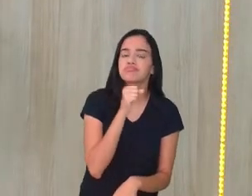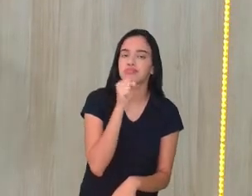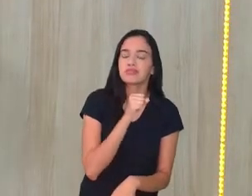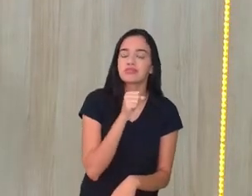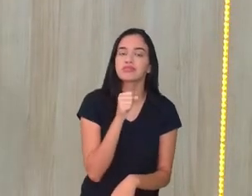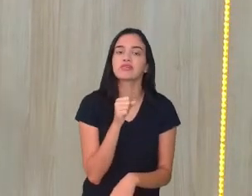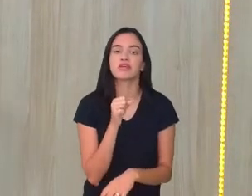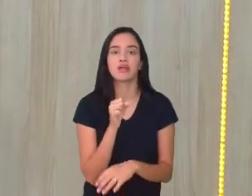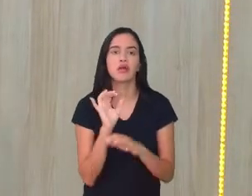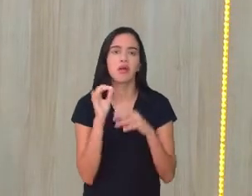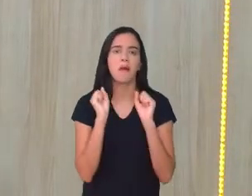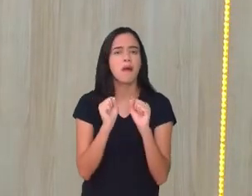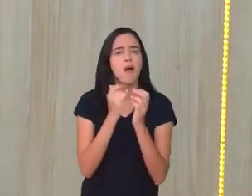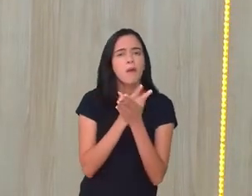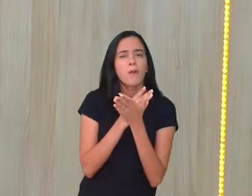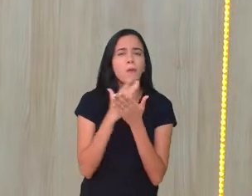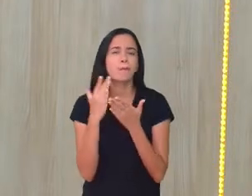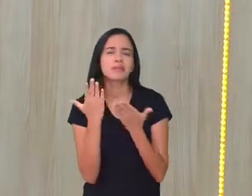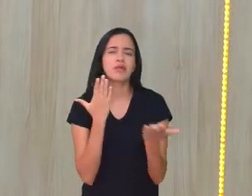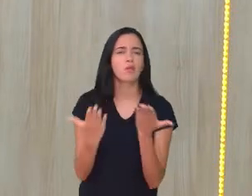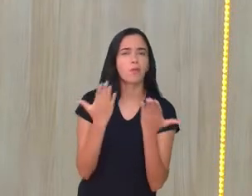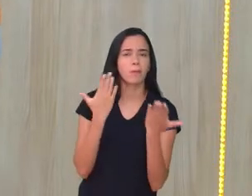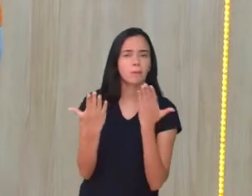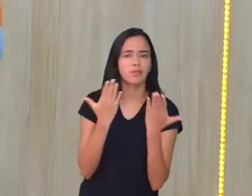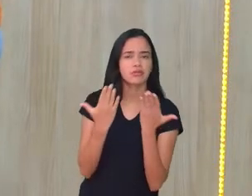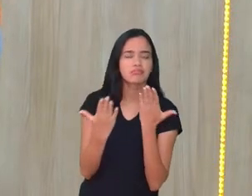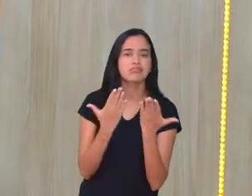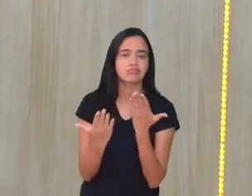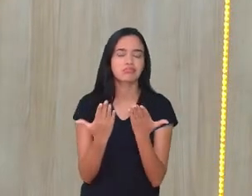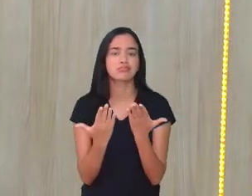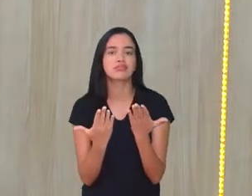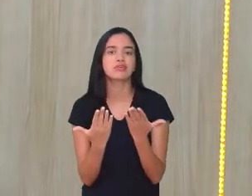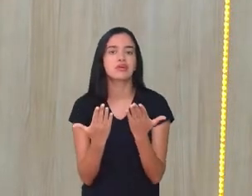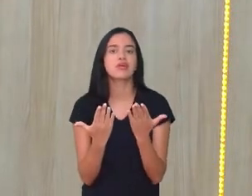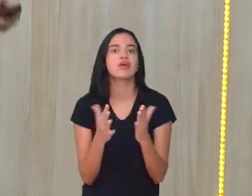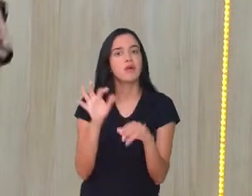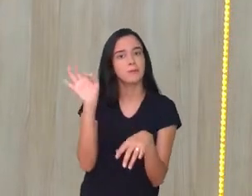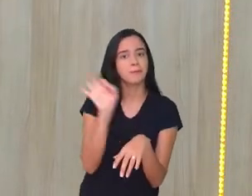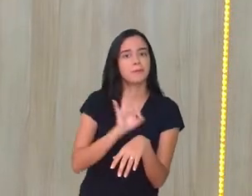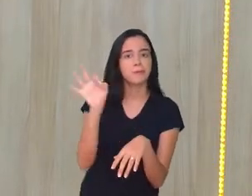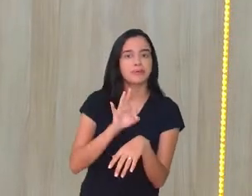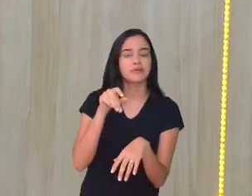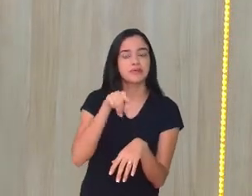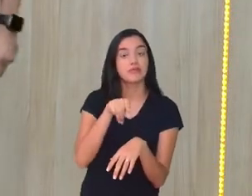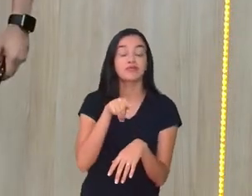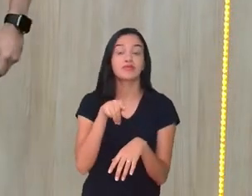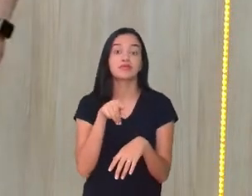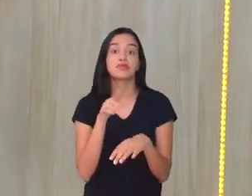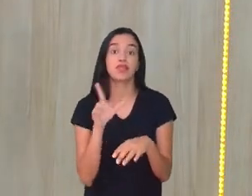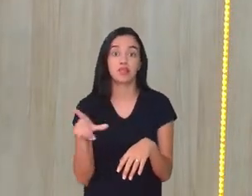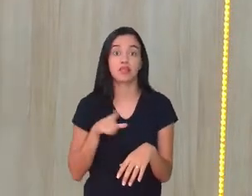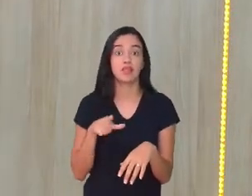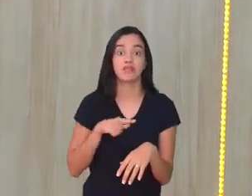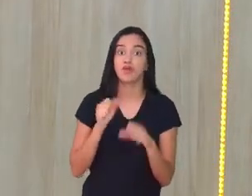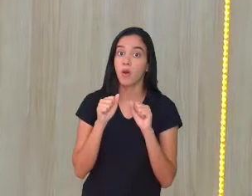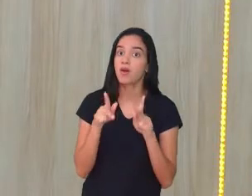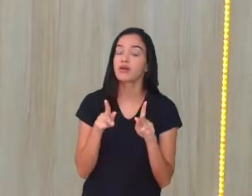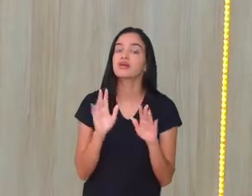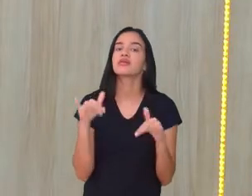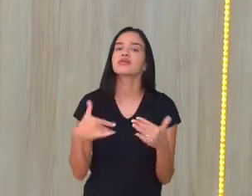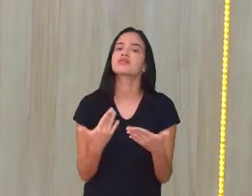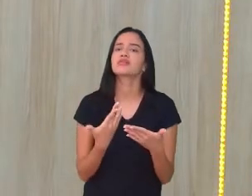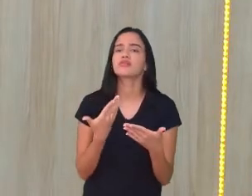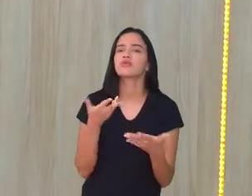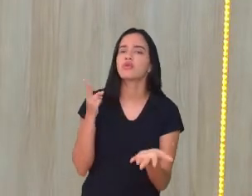A. Você começa a ter essa comparação de acordo com os dados que você coletou. Belezinha? Então a